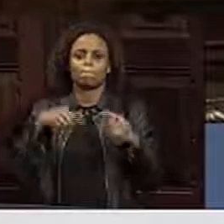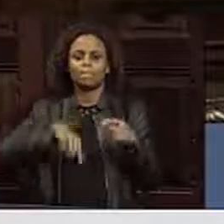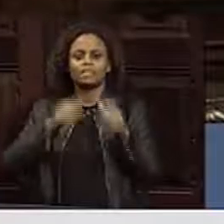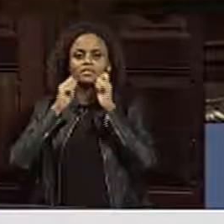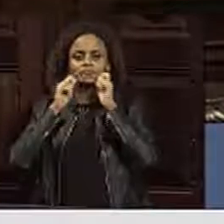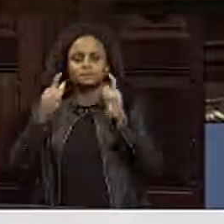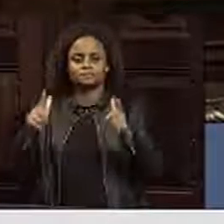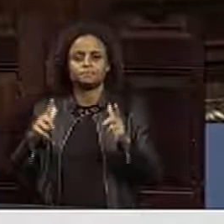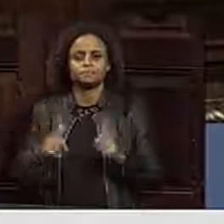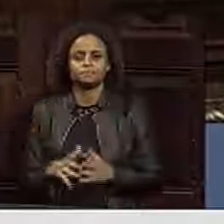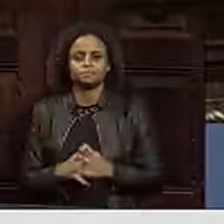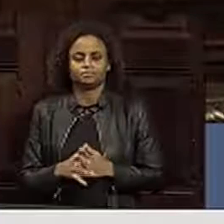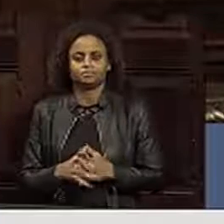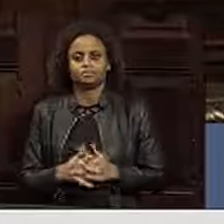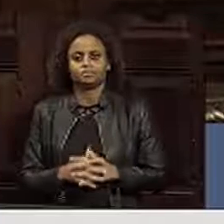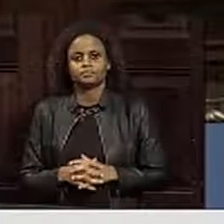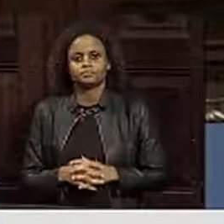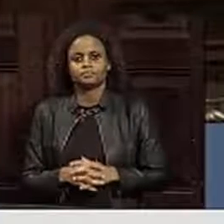de Educação.